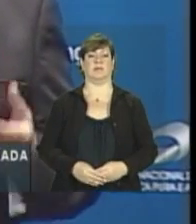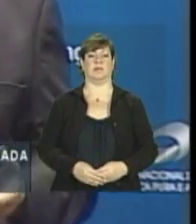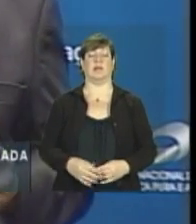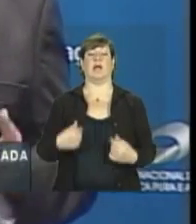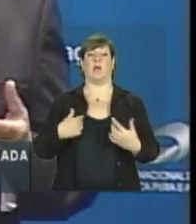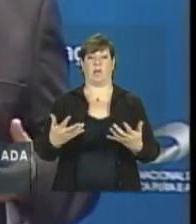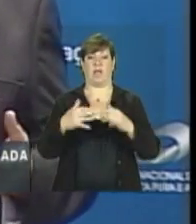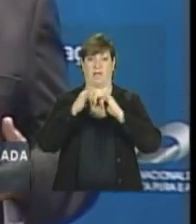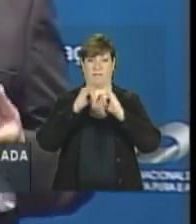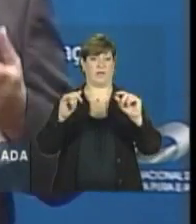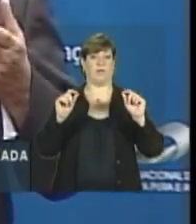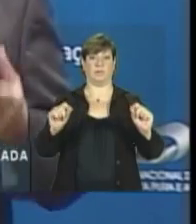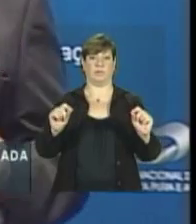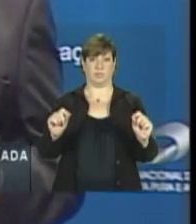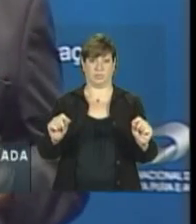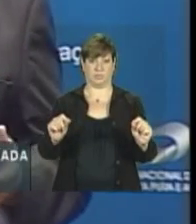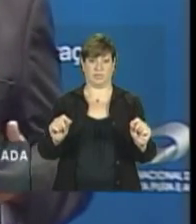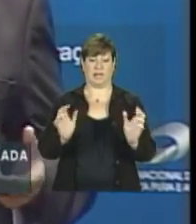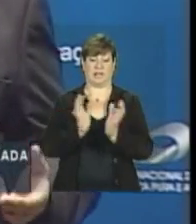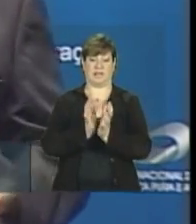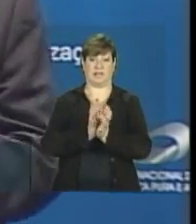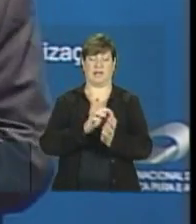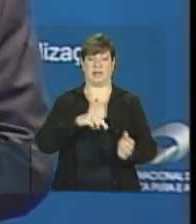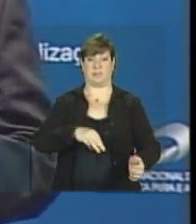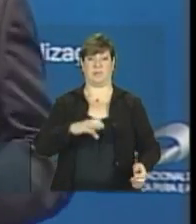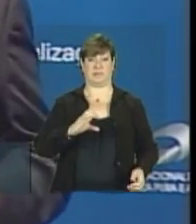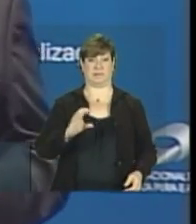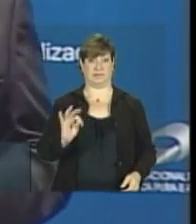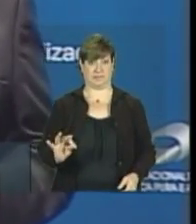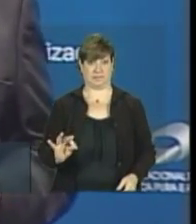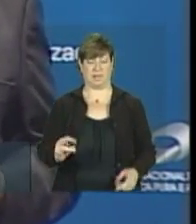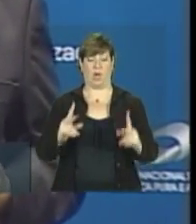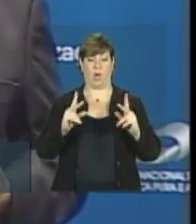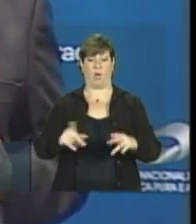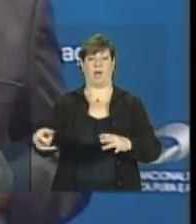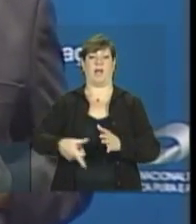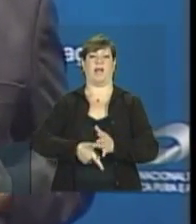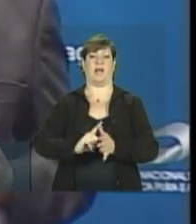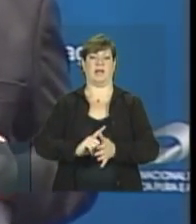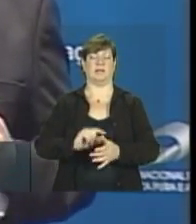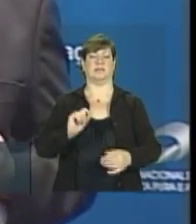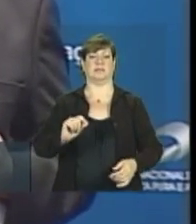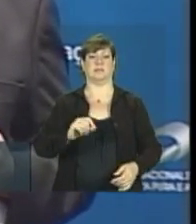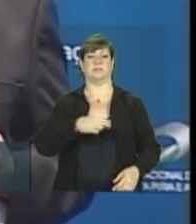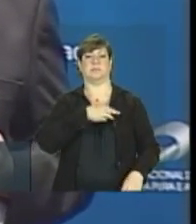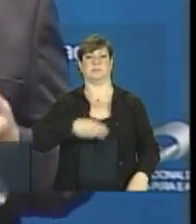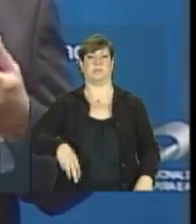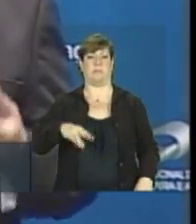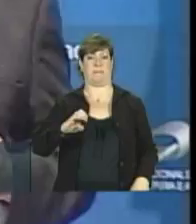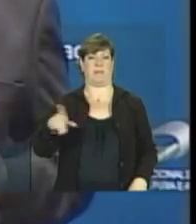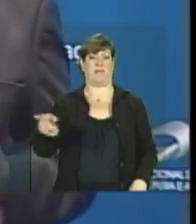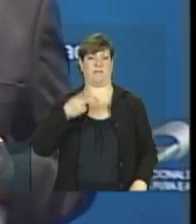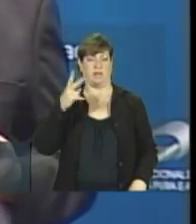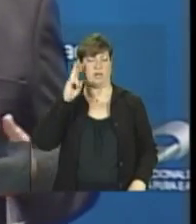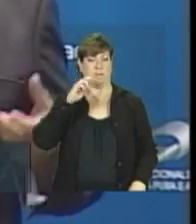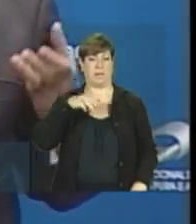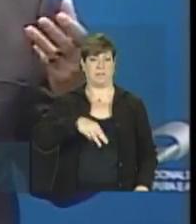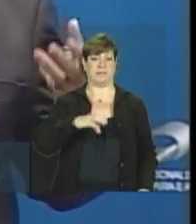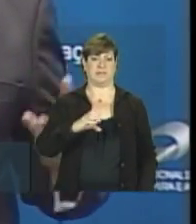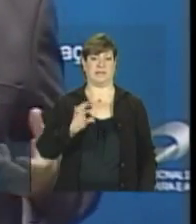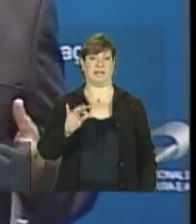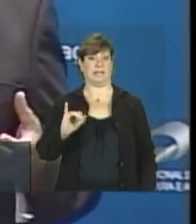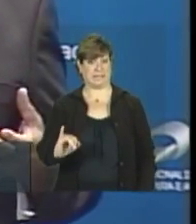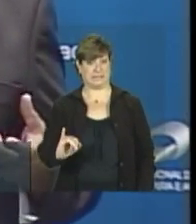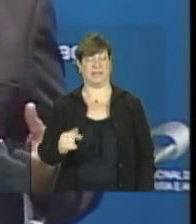Quero dizer que, da parte do MCT, como o ministro Mercadante já também falou da parte do MEC, do MCTI,